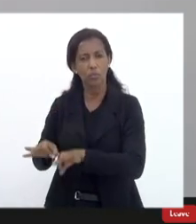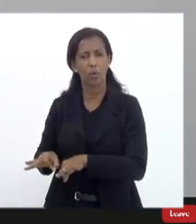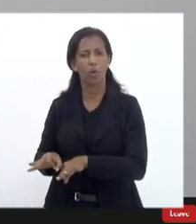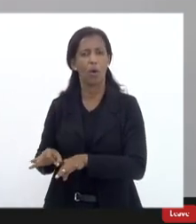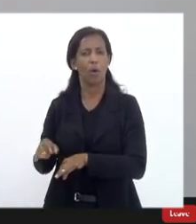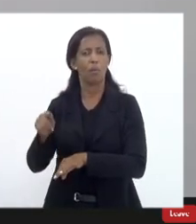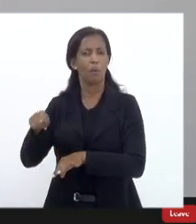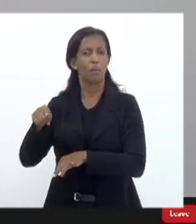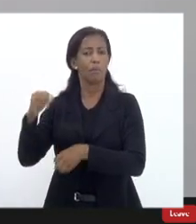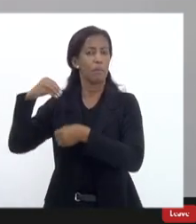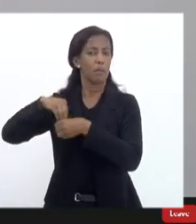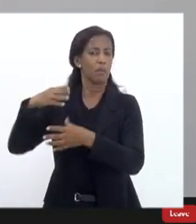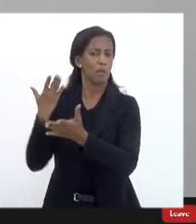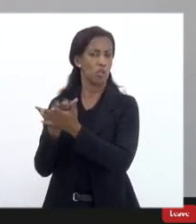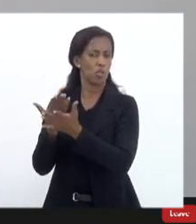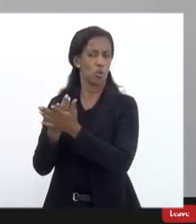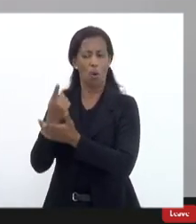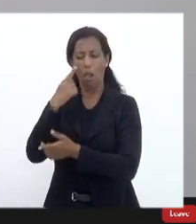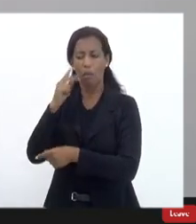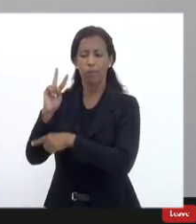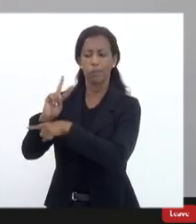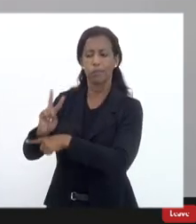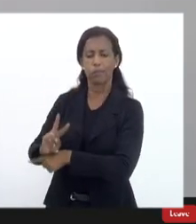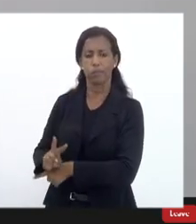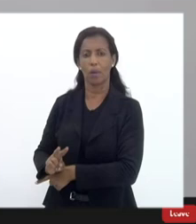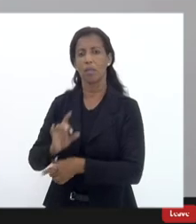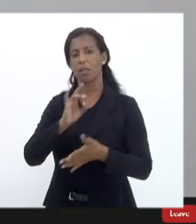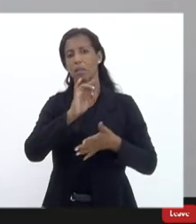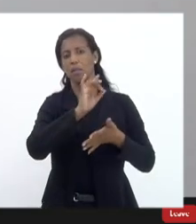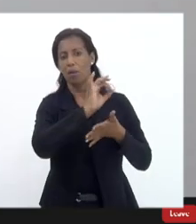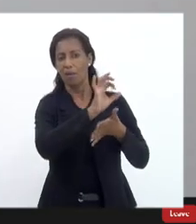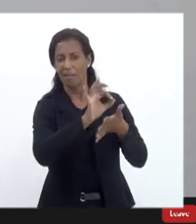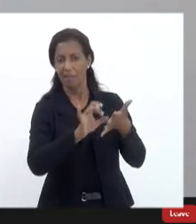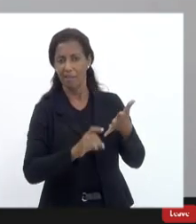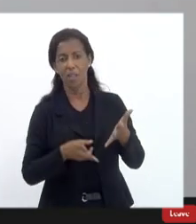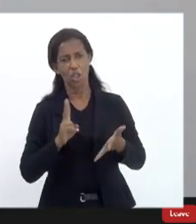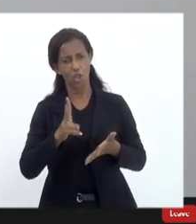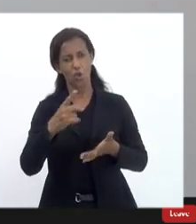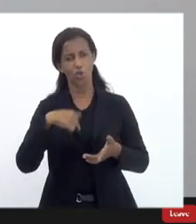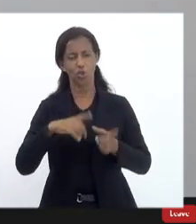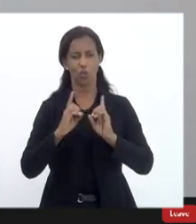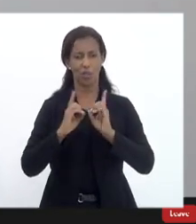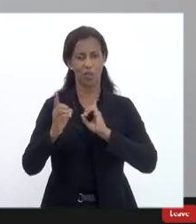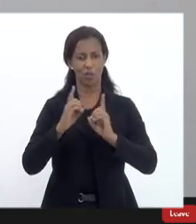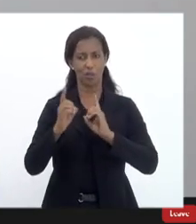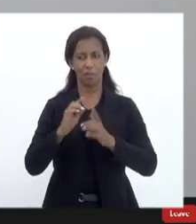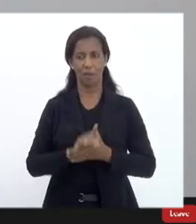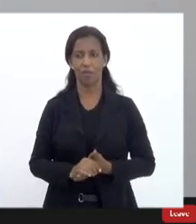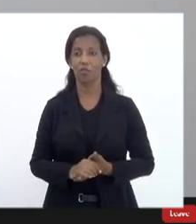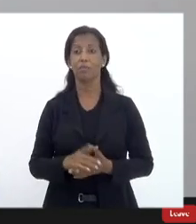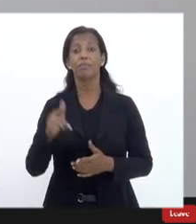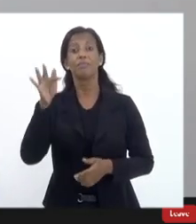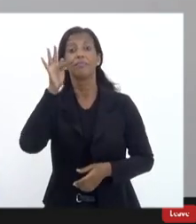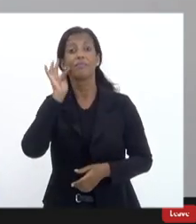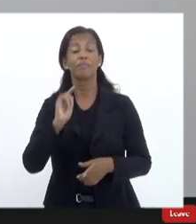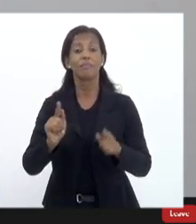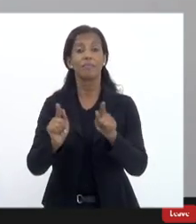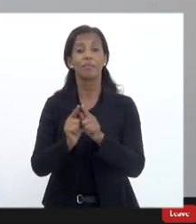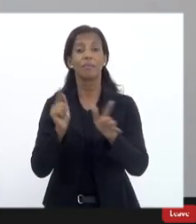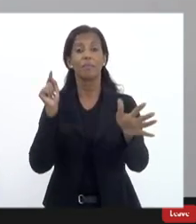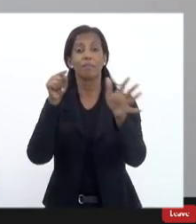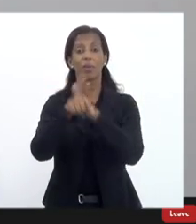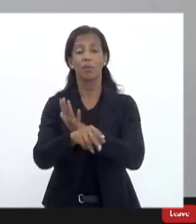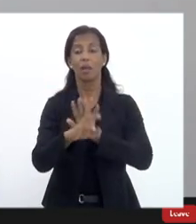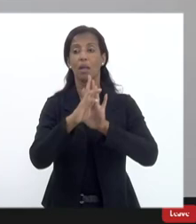ao funcionamento das escolas. Enfim, então, queria fazer essas considerações e continuo aqui no debate, na audiência. Inclusive, Flávio, eu queria perguntar, que o